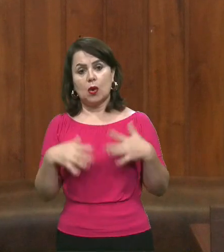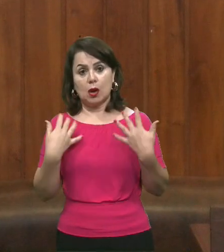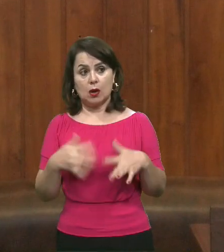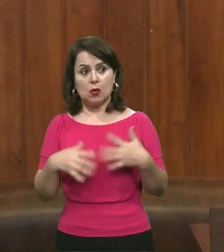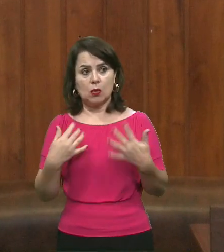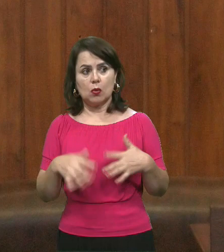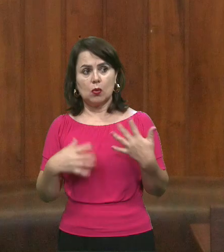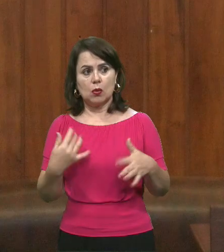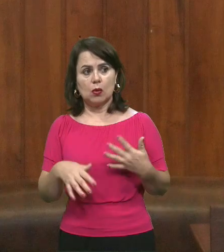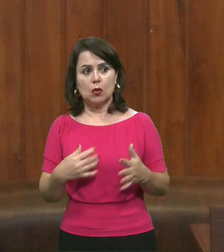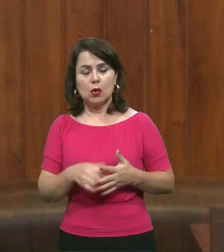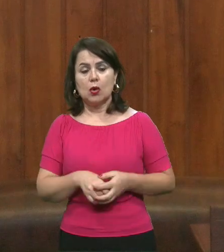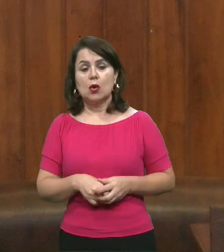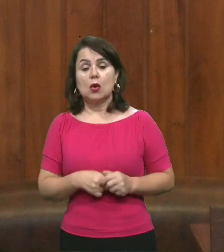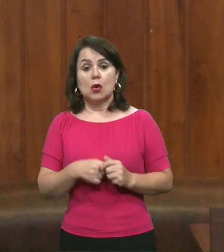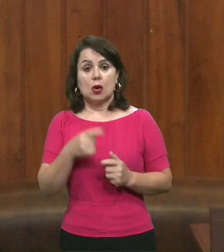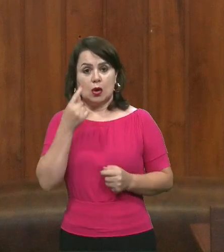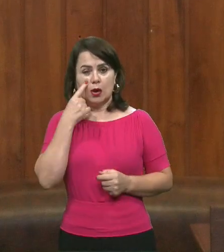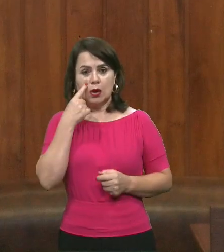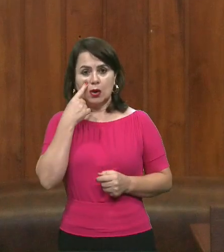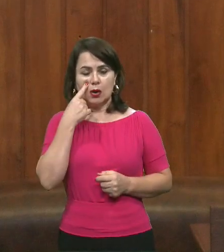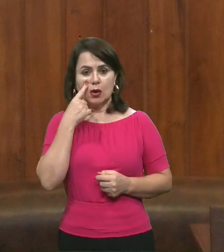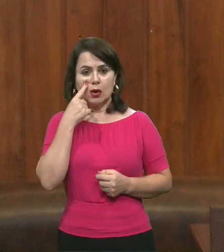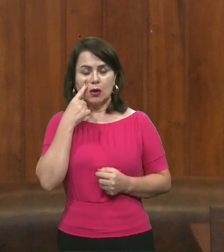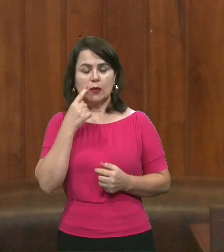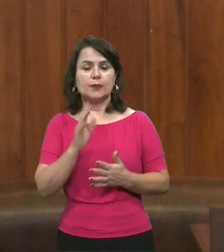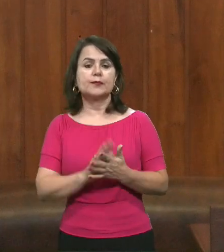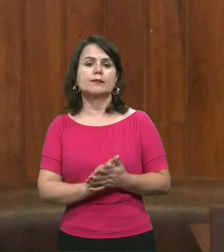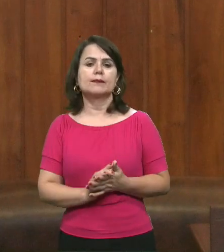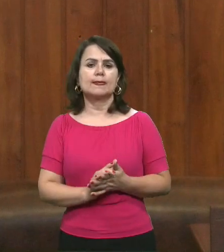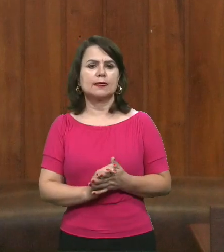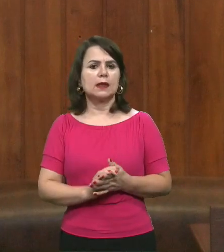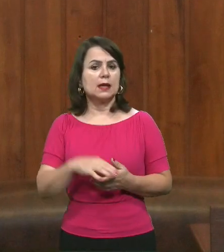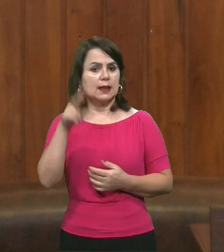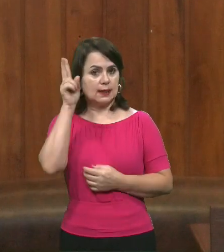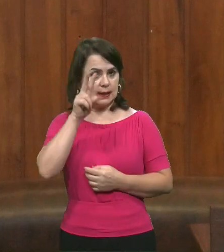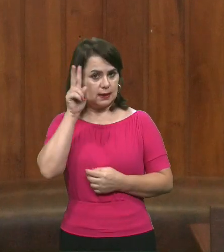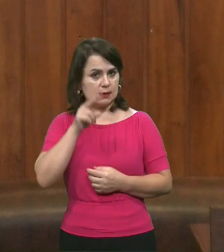a cabeça de vocês, mas os últimos,